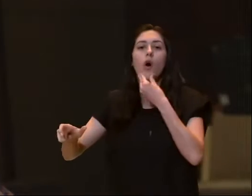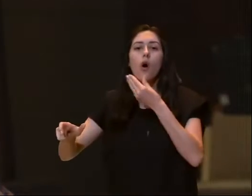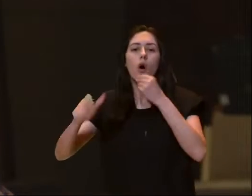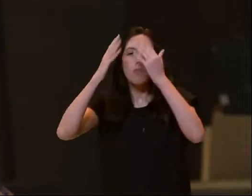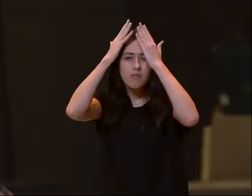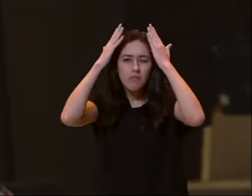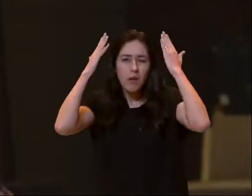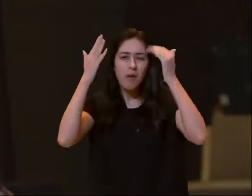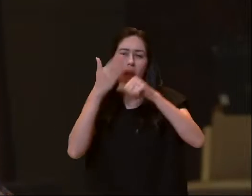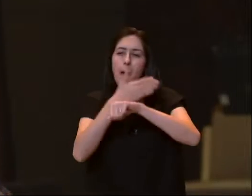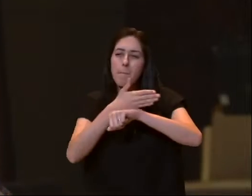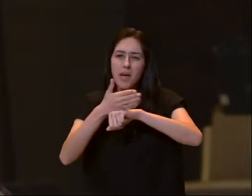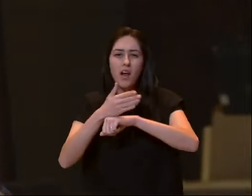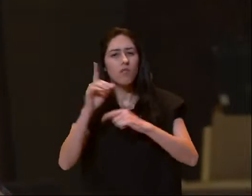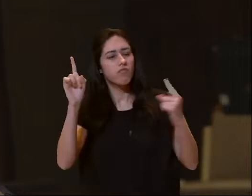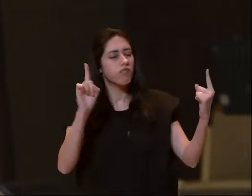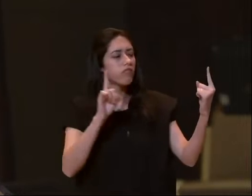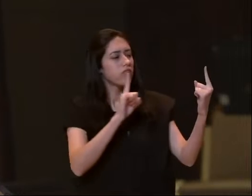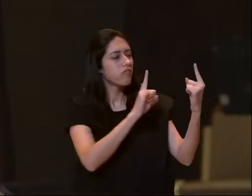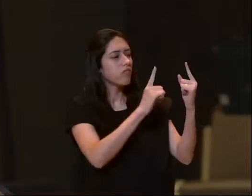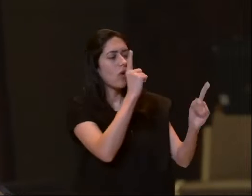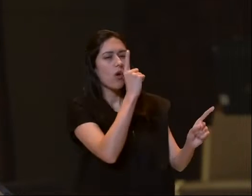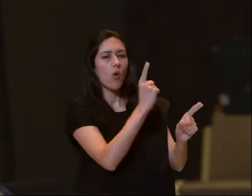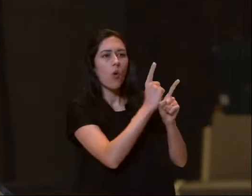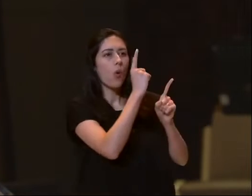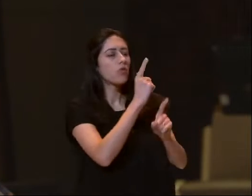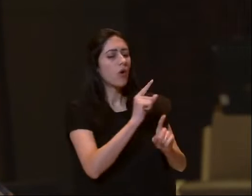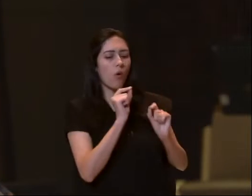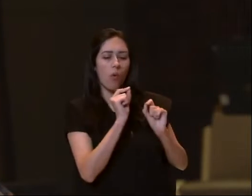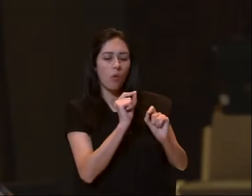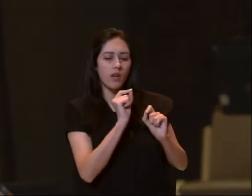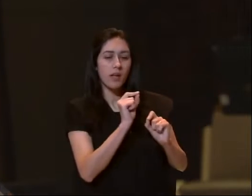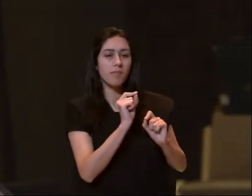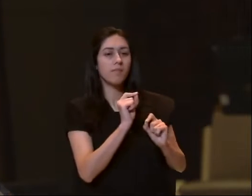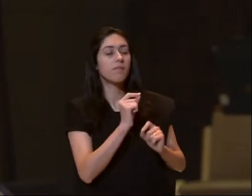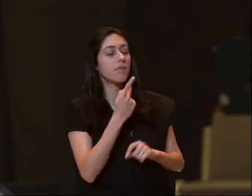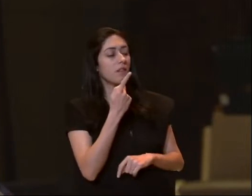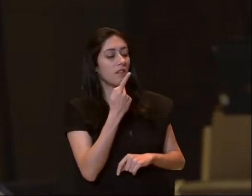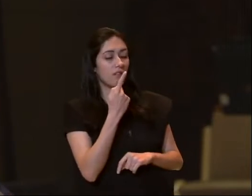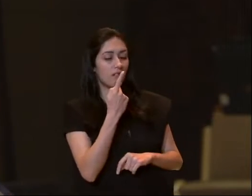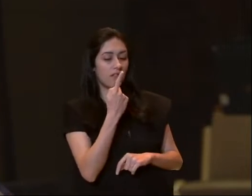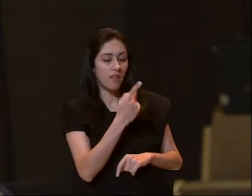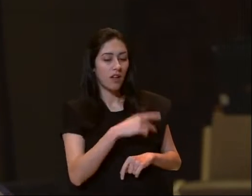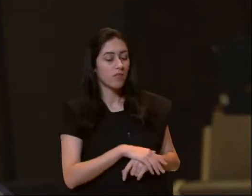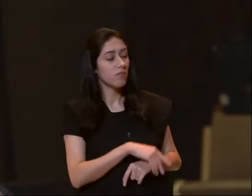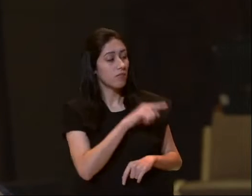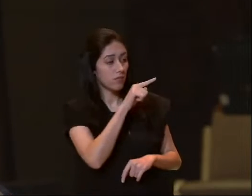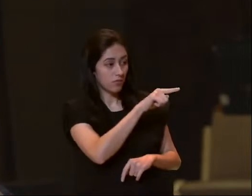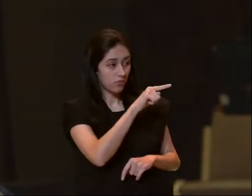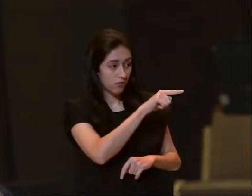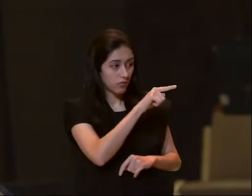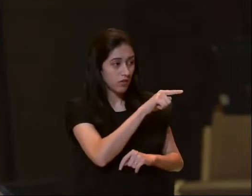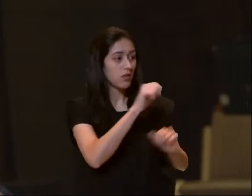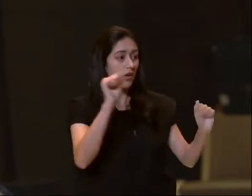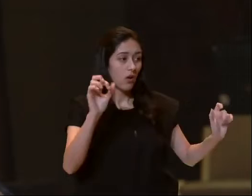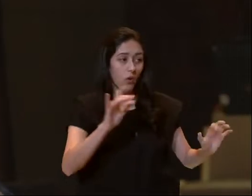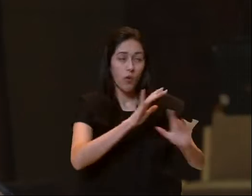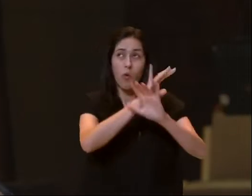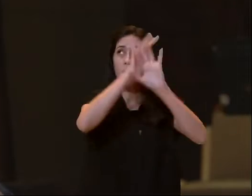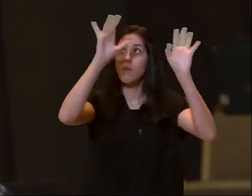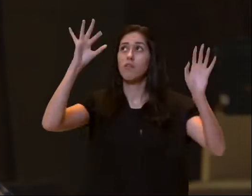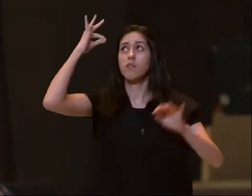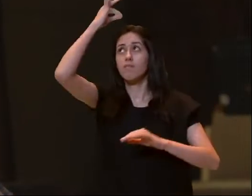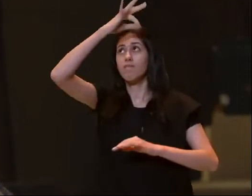grisalhos o encontra e com um dedo em riste assim, aponta para ele e diz: glorifica o Espírito